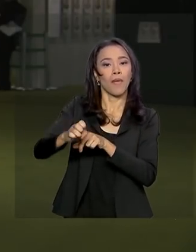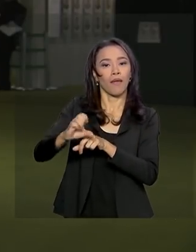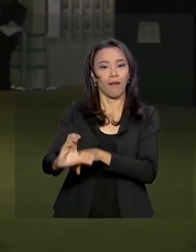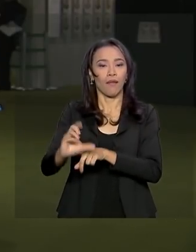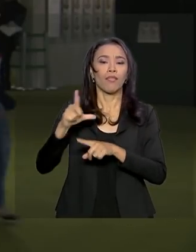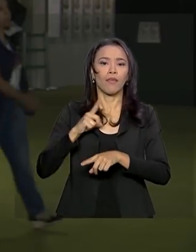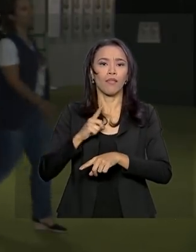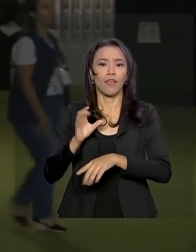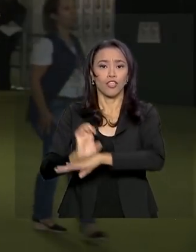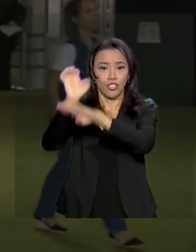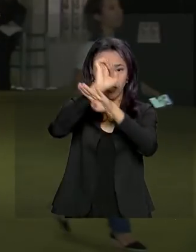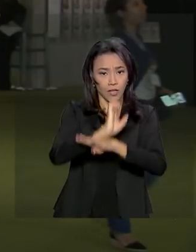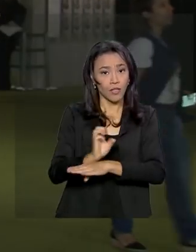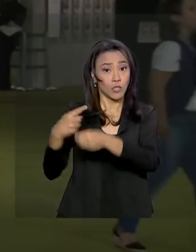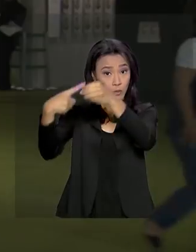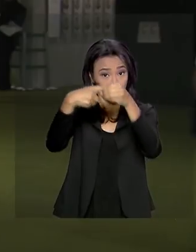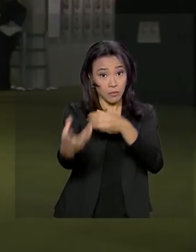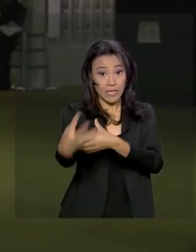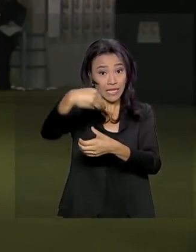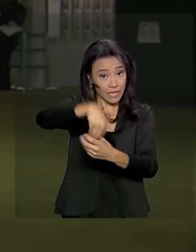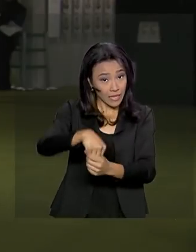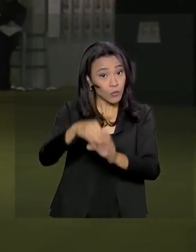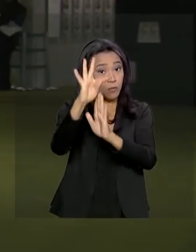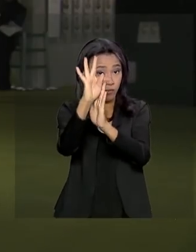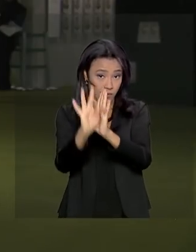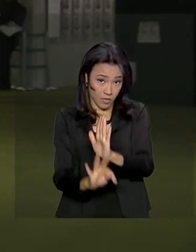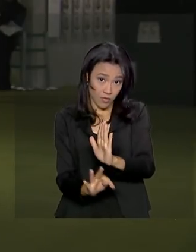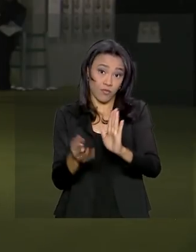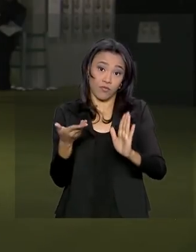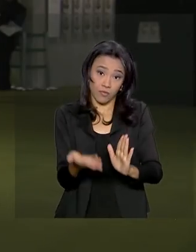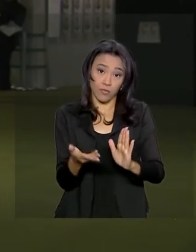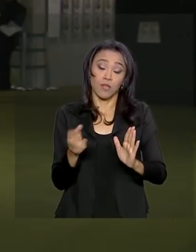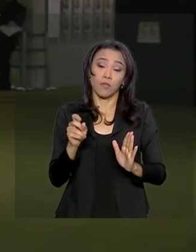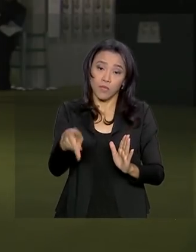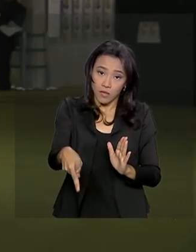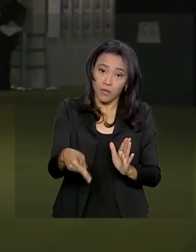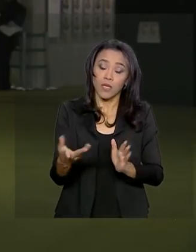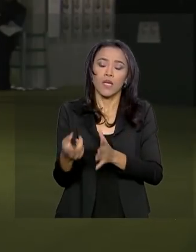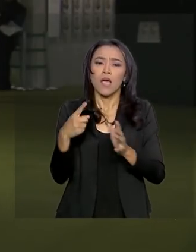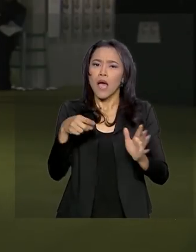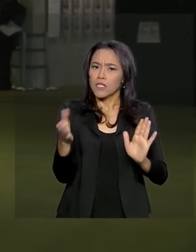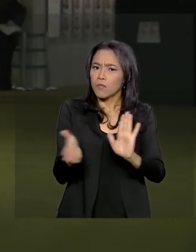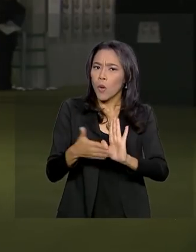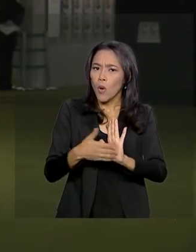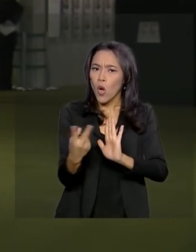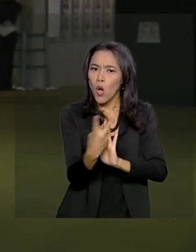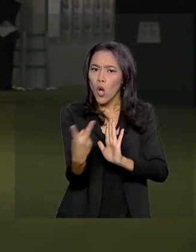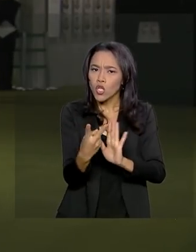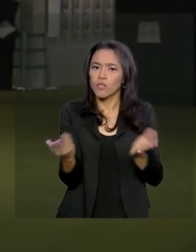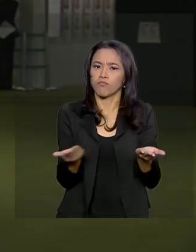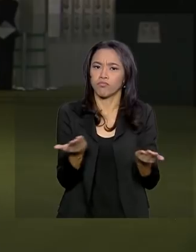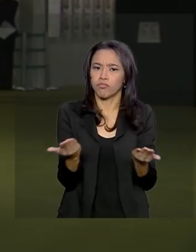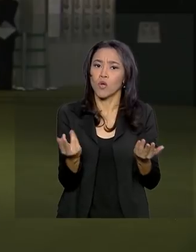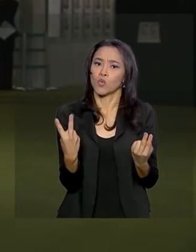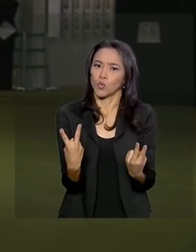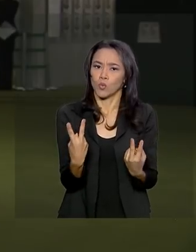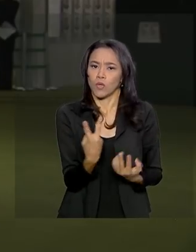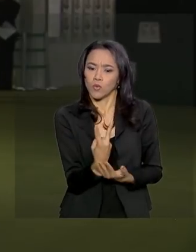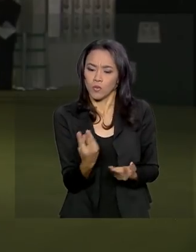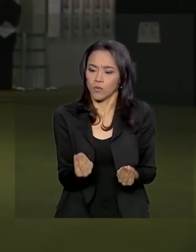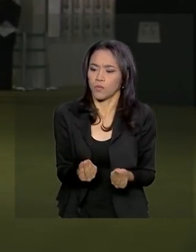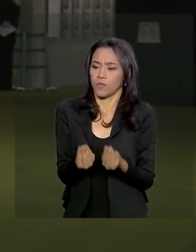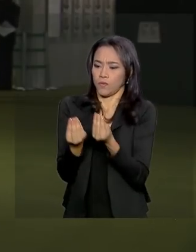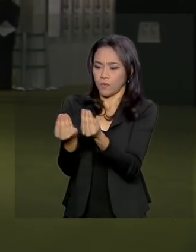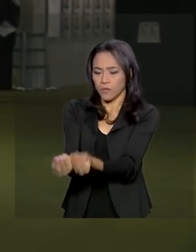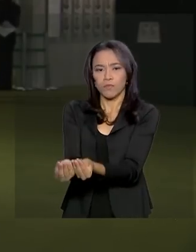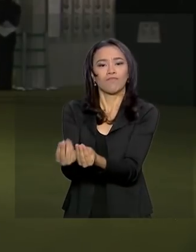e municípios na reforma. Em caso de aprovação pela CCJ do Senado, as propostas vão seguir praticamente juntas para análise do plenário.